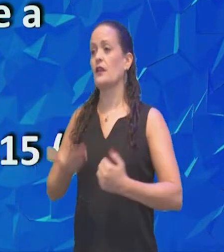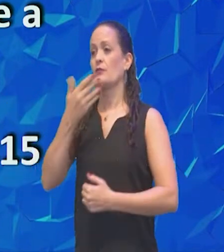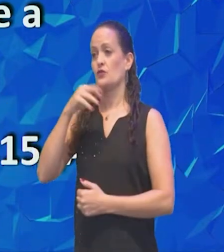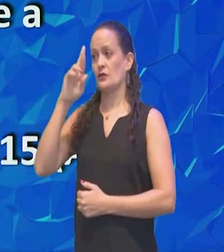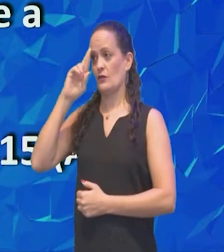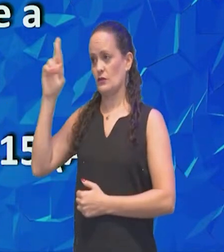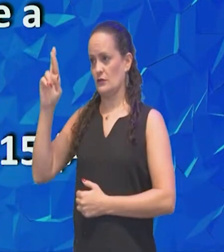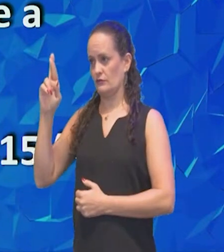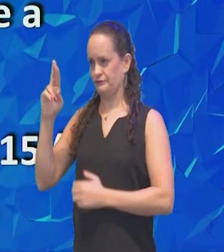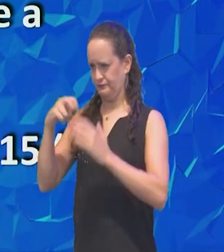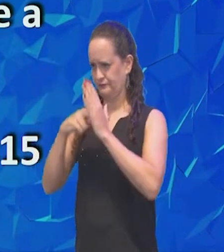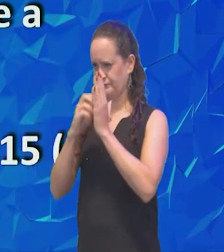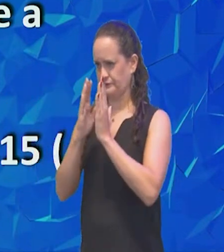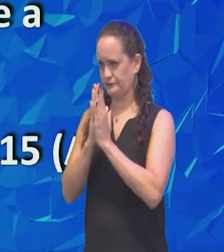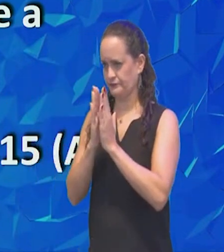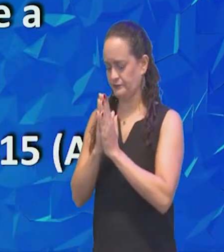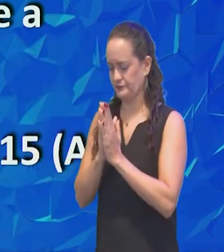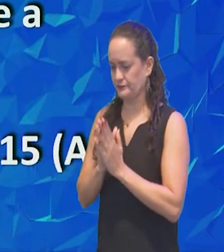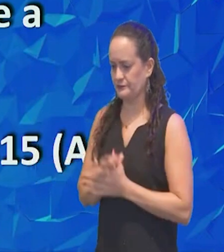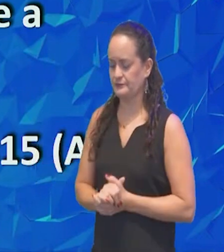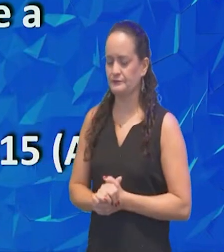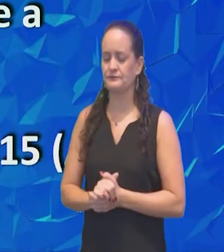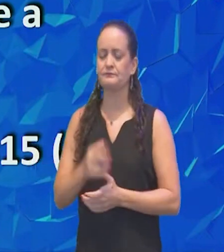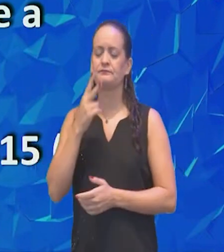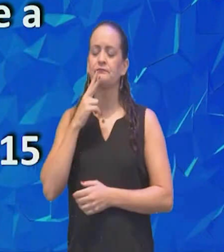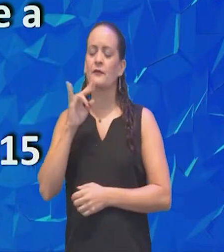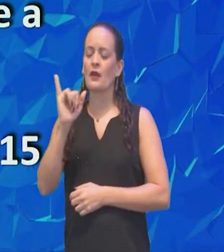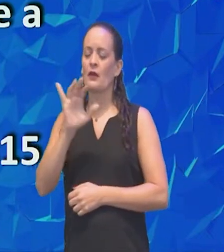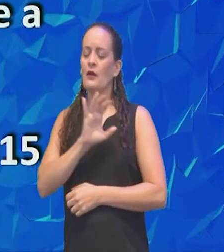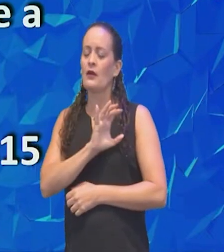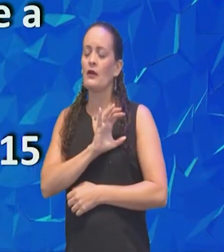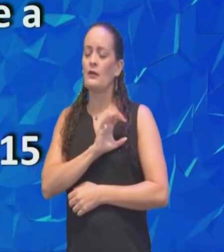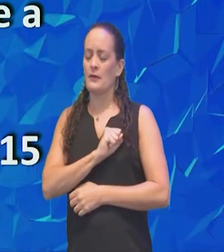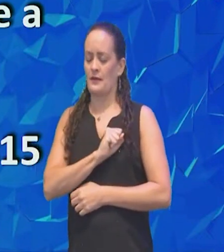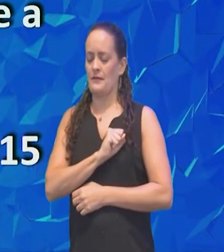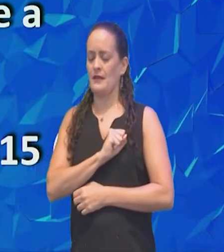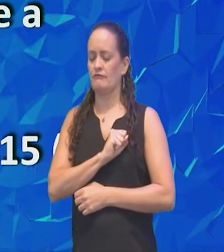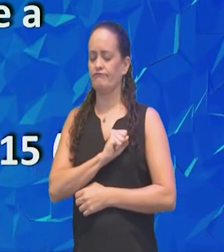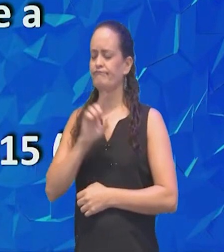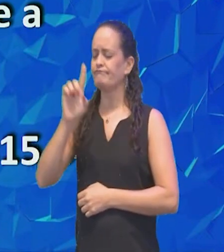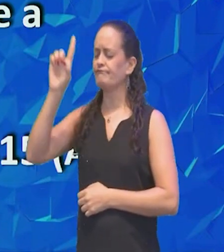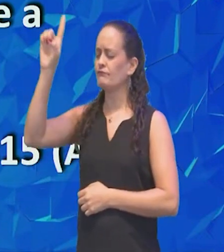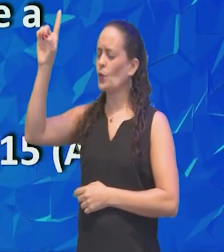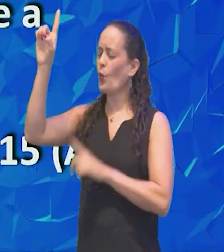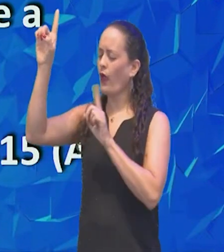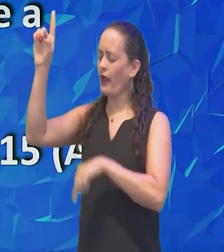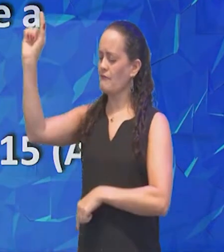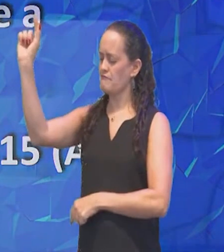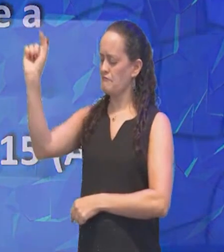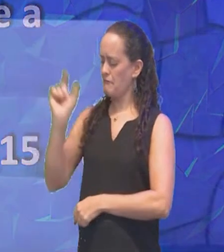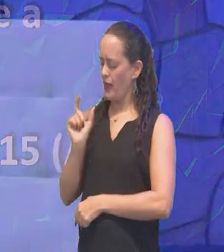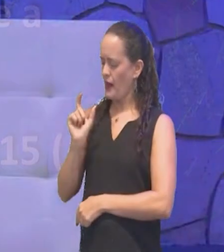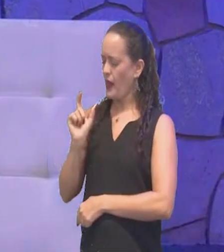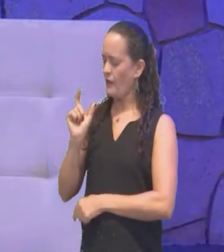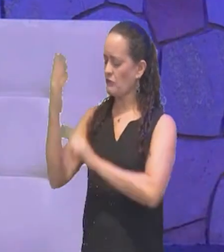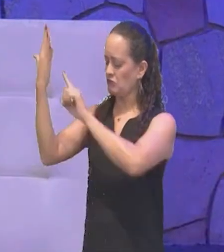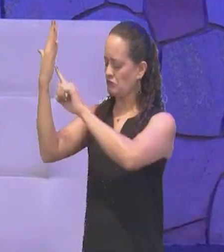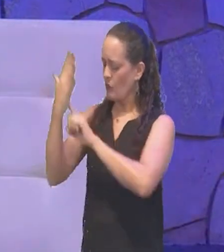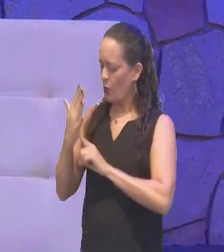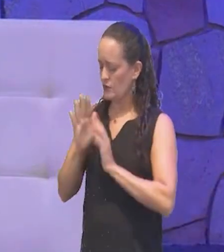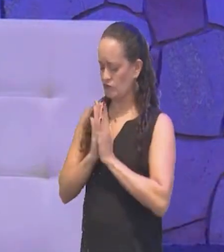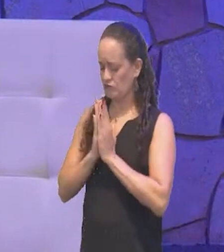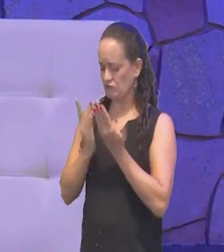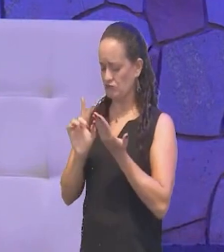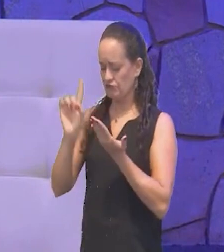Senhor. Oremos. Pai bendito, Tu é a palavra, Deus, que está diante de nós neste